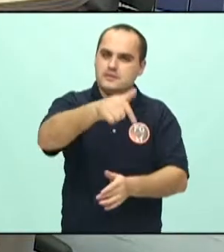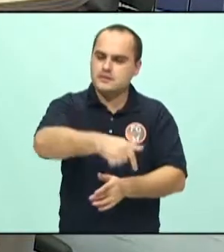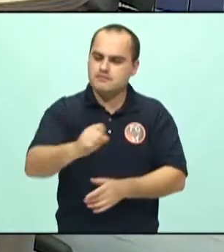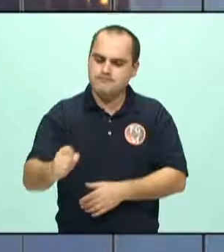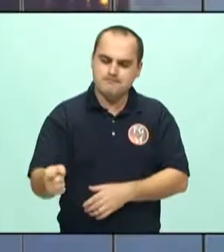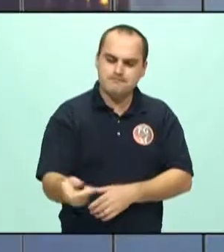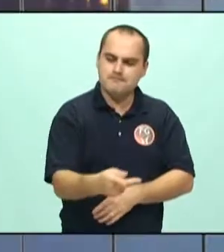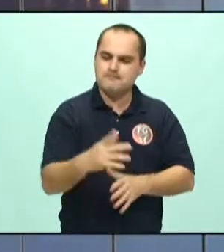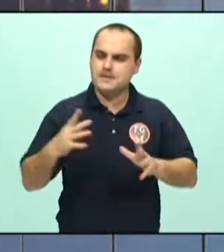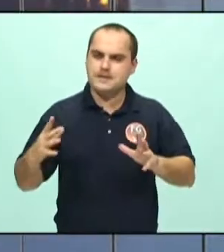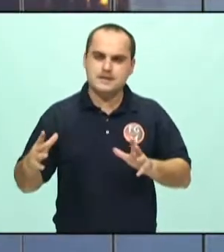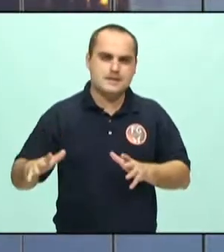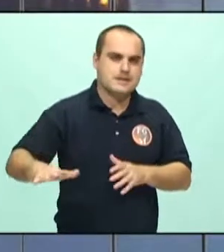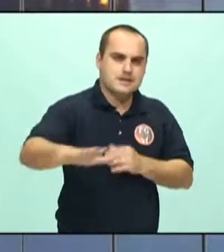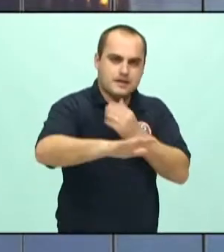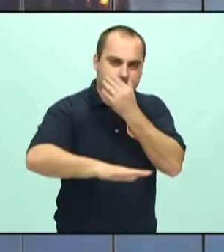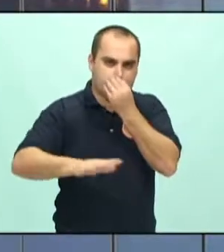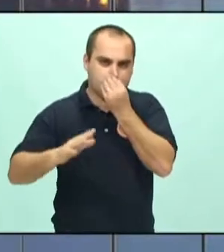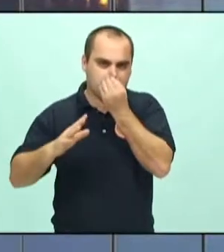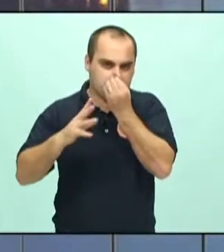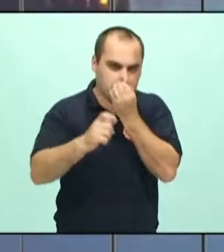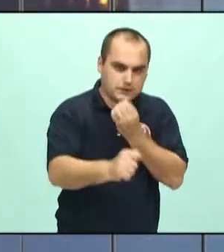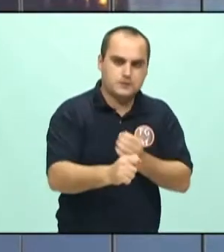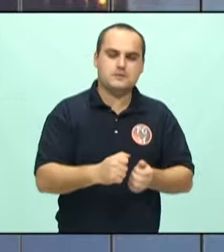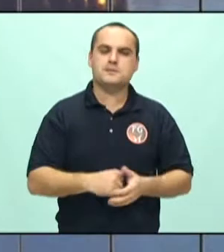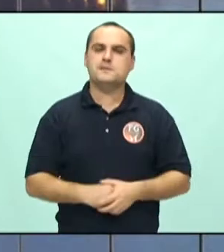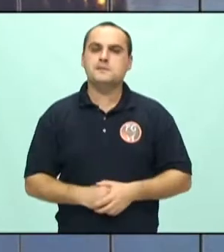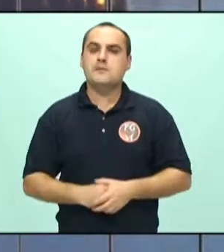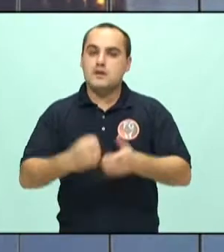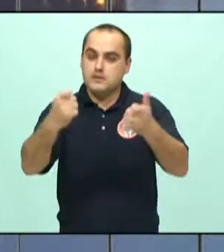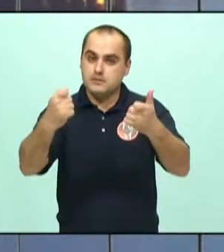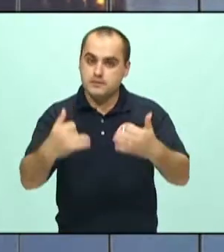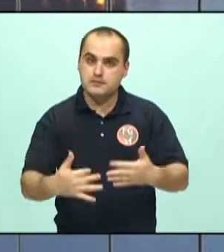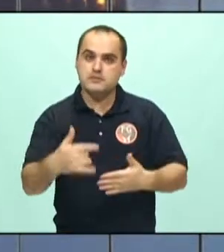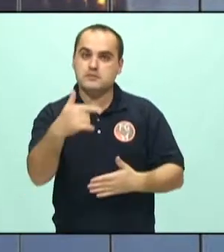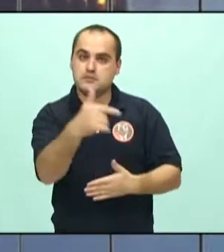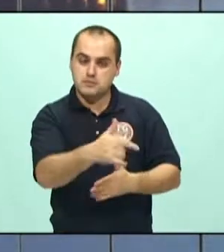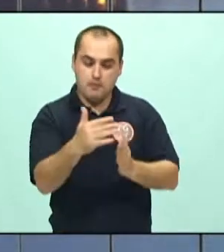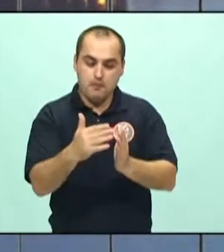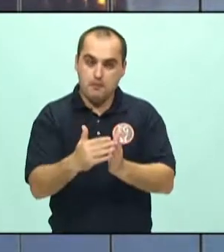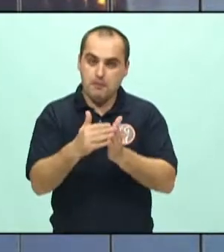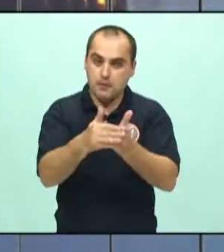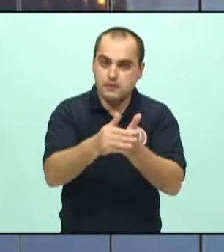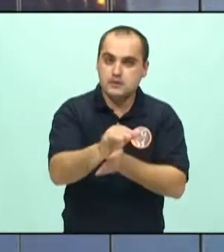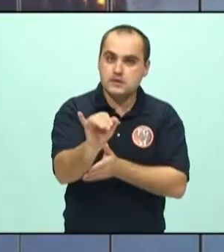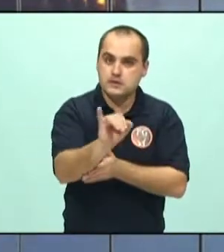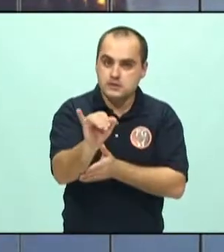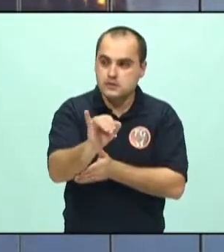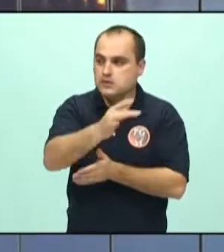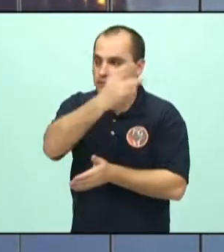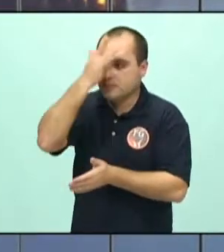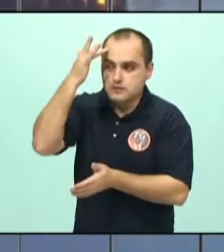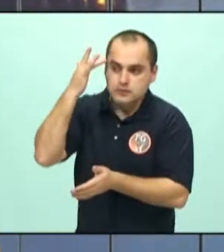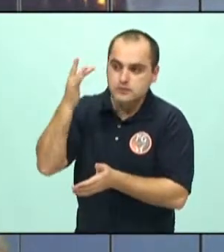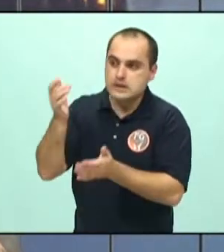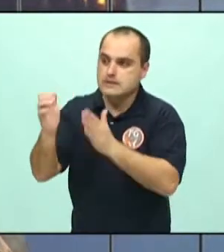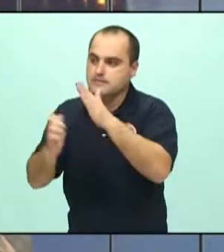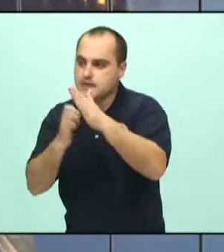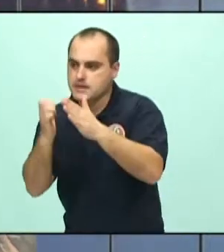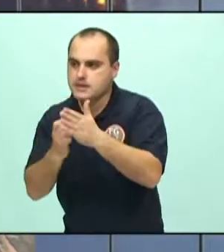dizendo de que o nosso modelo de requisição de trabalhador portuário avulso é atrativo e é bom para a economia.